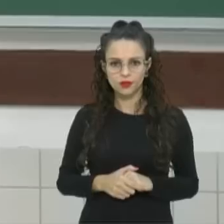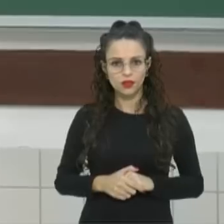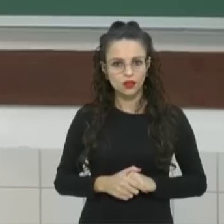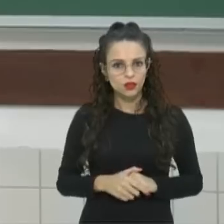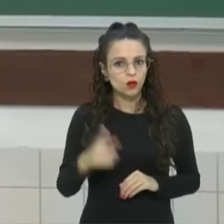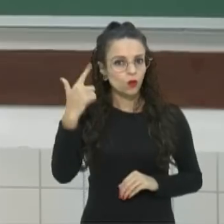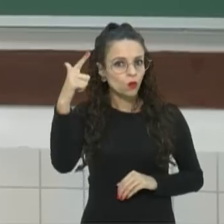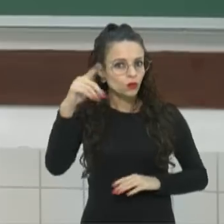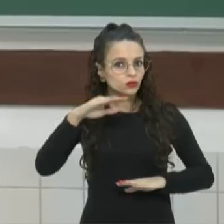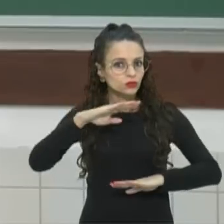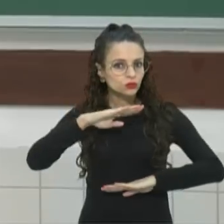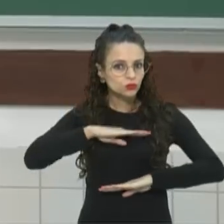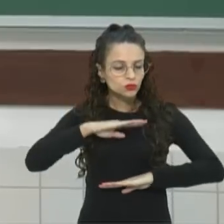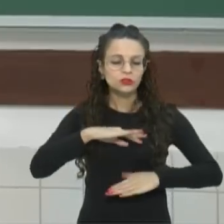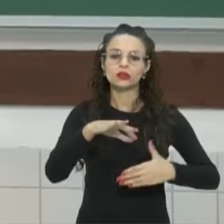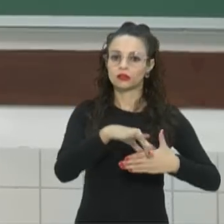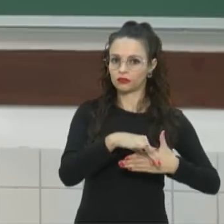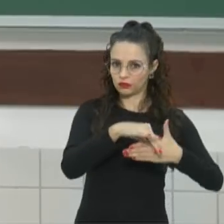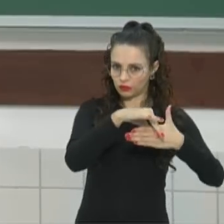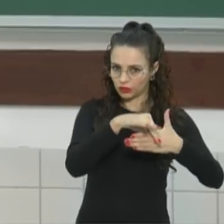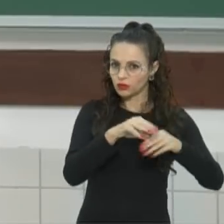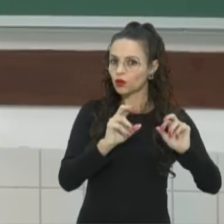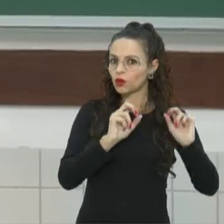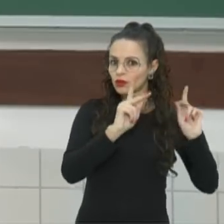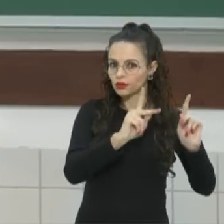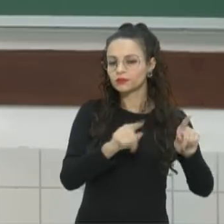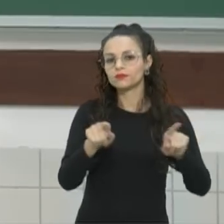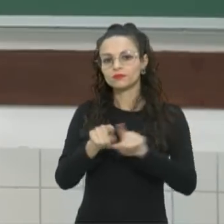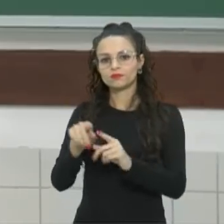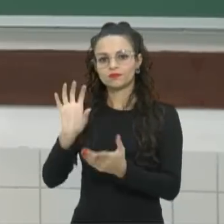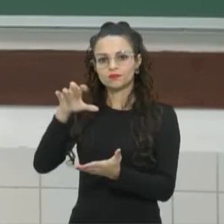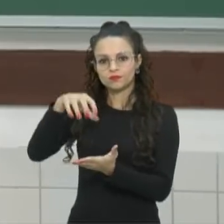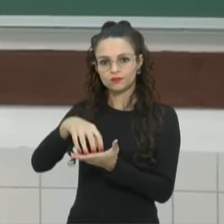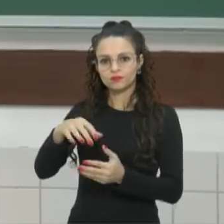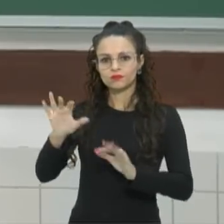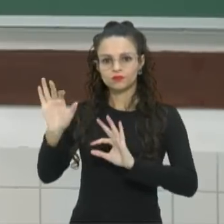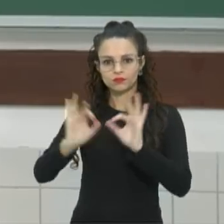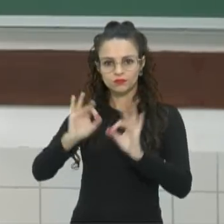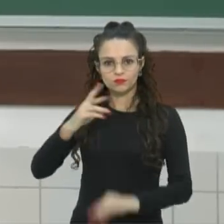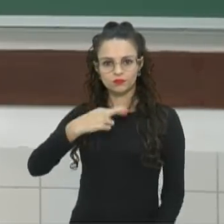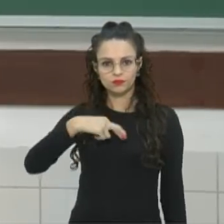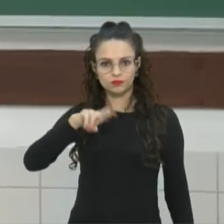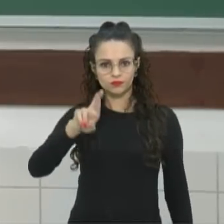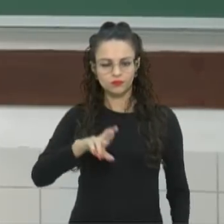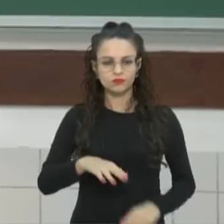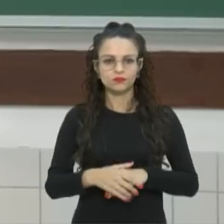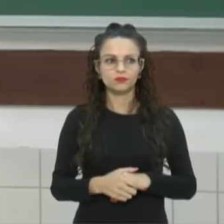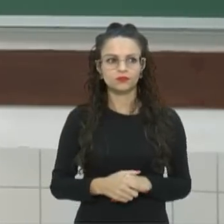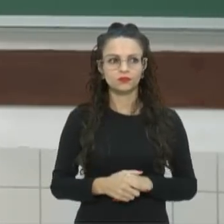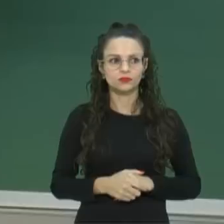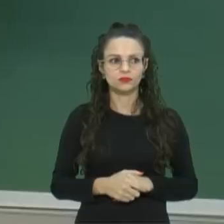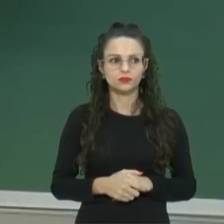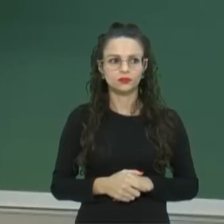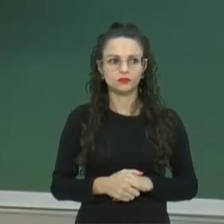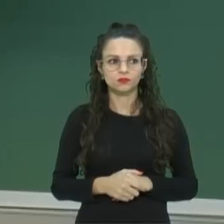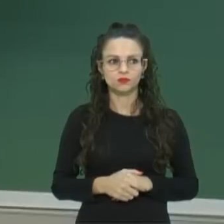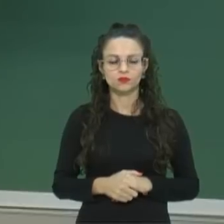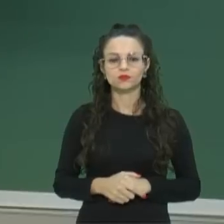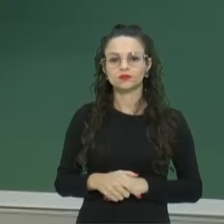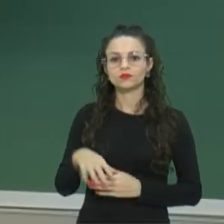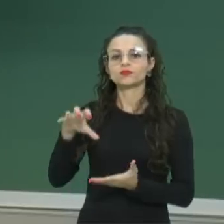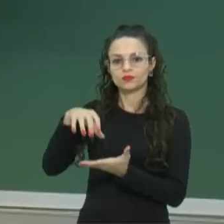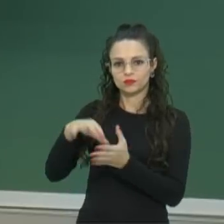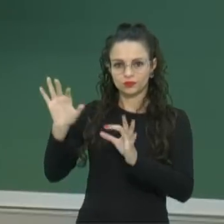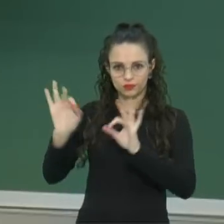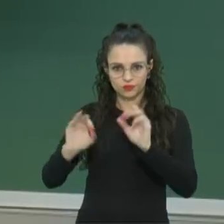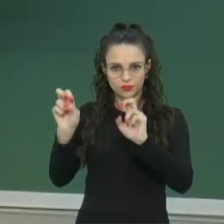outra situação, Temos os líderes religiosos e temos as organizações religiosas. São organizações